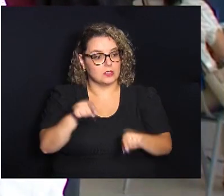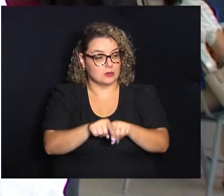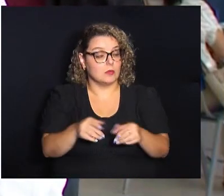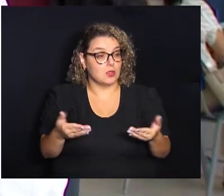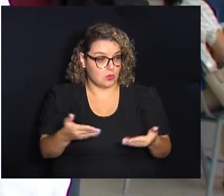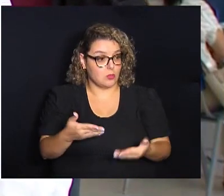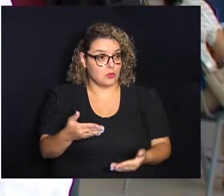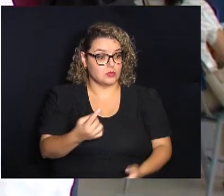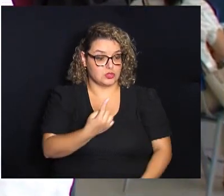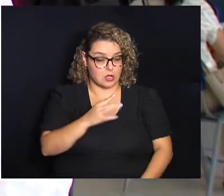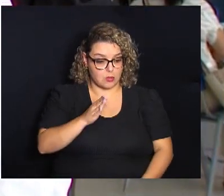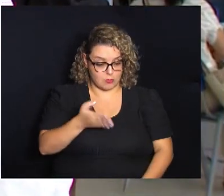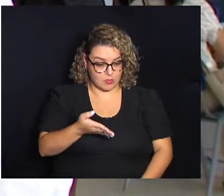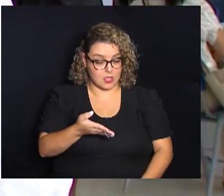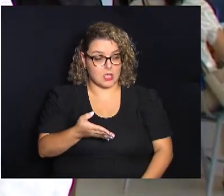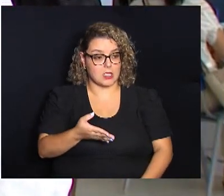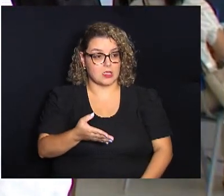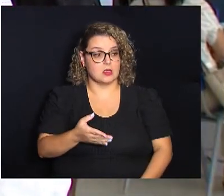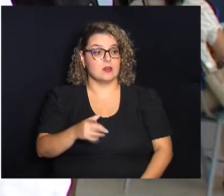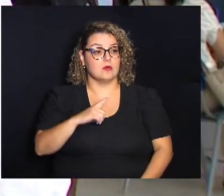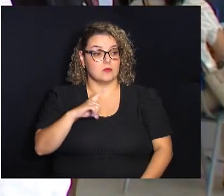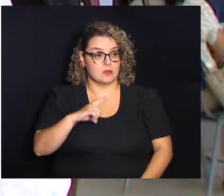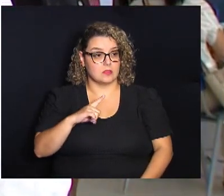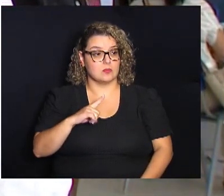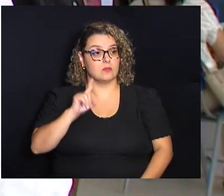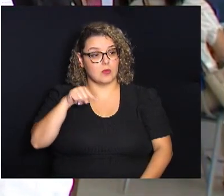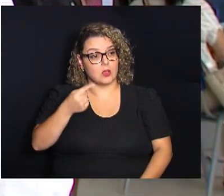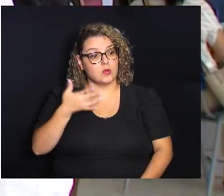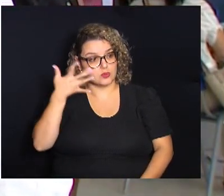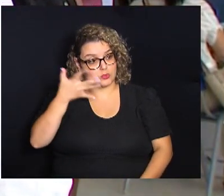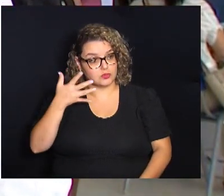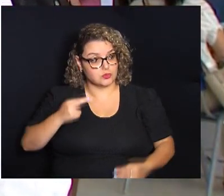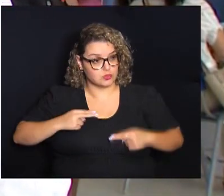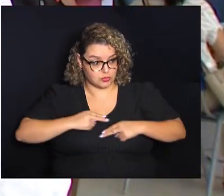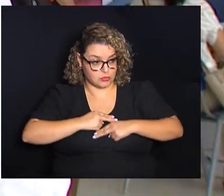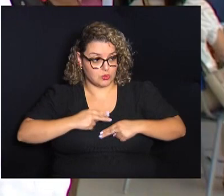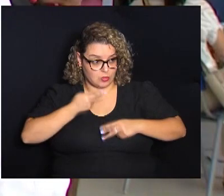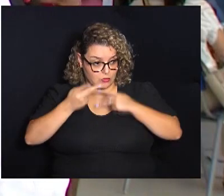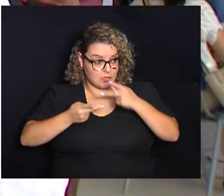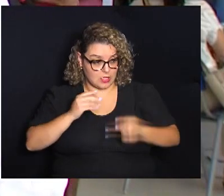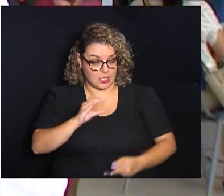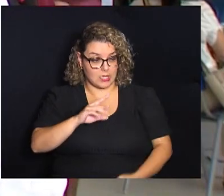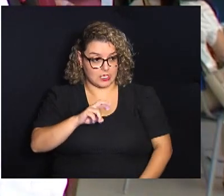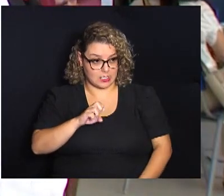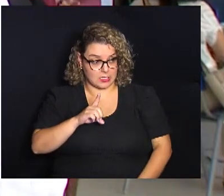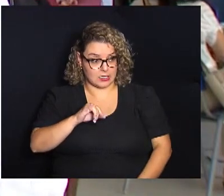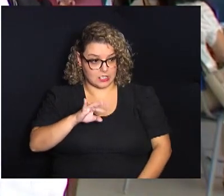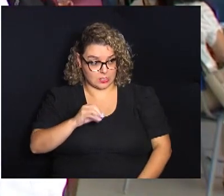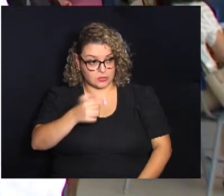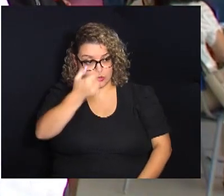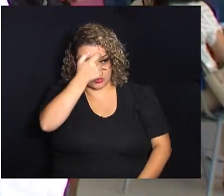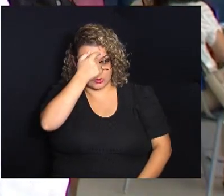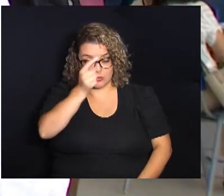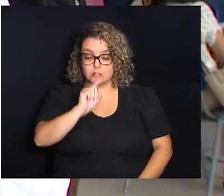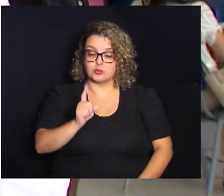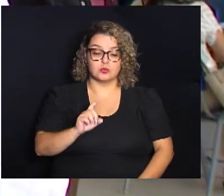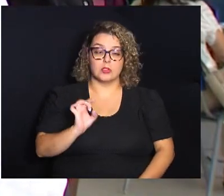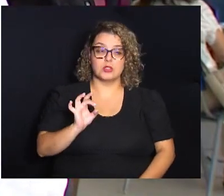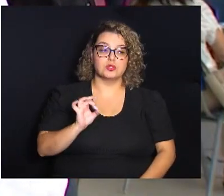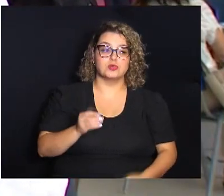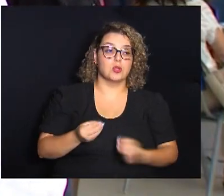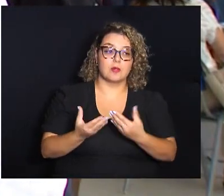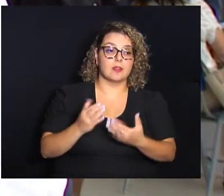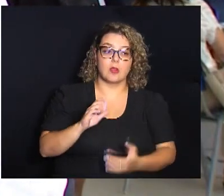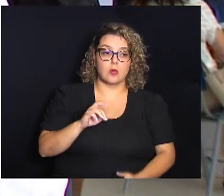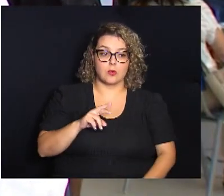às 1h30 da tarde, né, vai ter uma palestra do Sebrae falando sobre crédito consciente, porque não é só oferecer o crédito